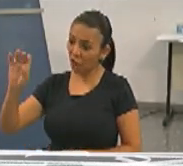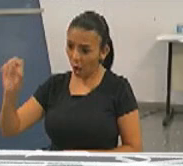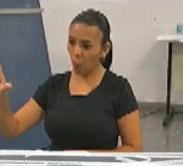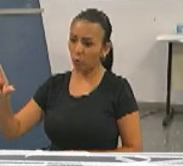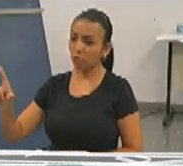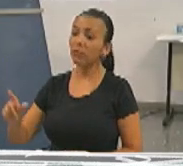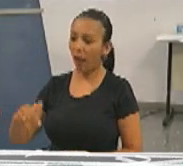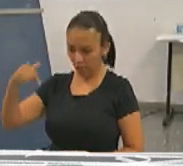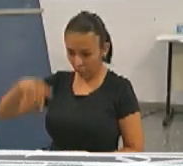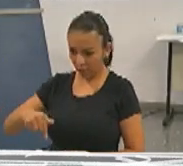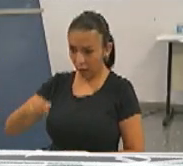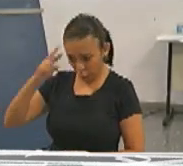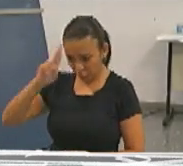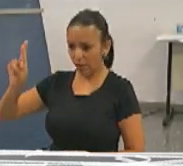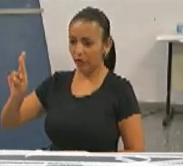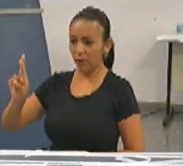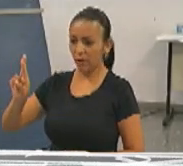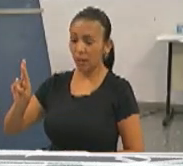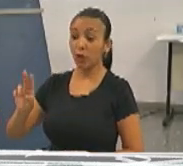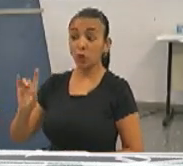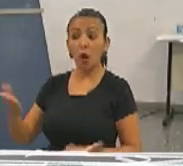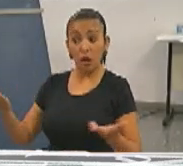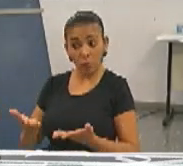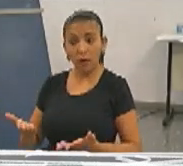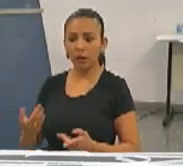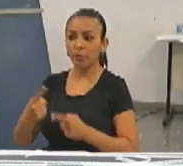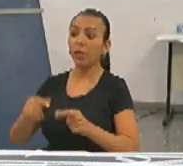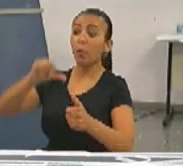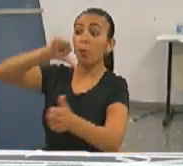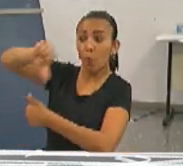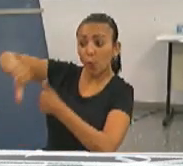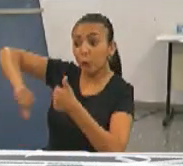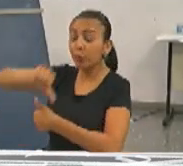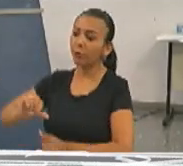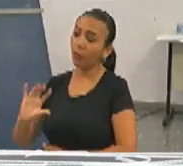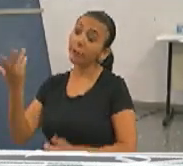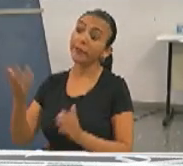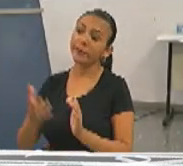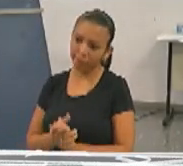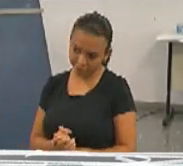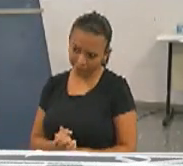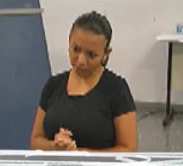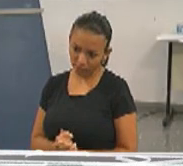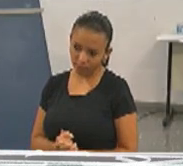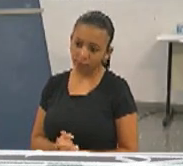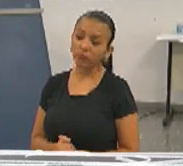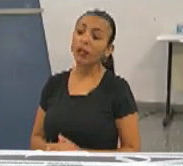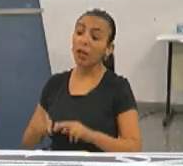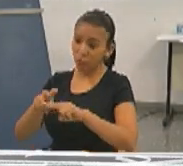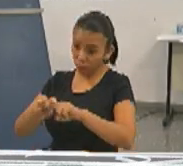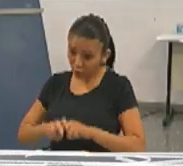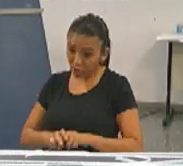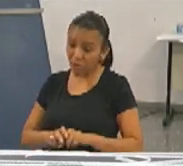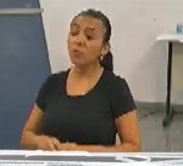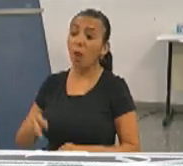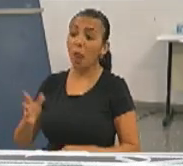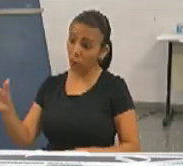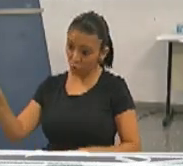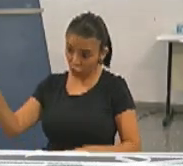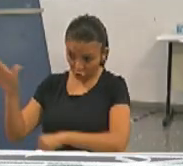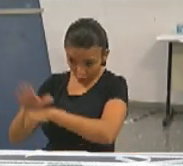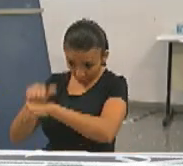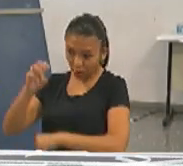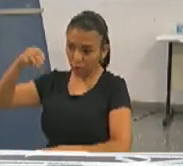isso aconteceu no início dessa transição que está acontecendo. Então, por isso que eu pus o Michel, que é uma pessoa de confiança, que